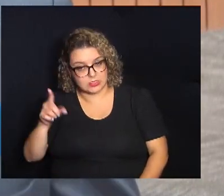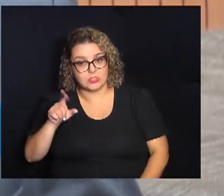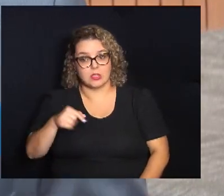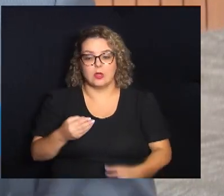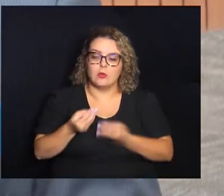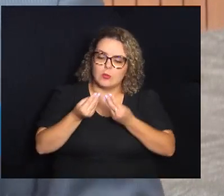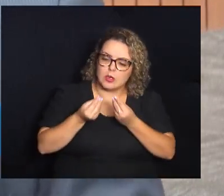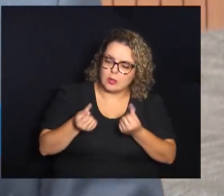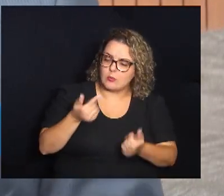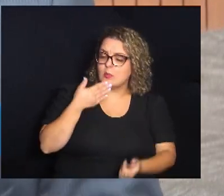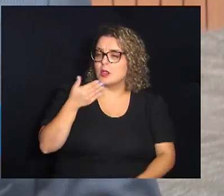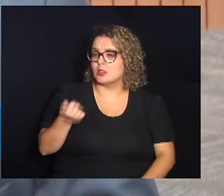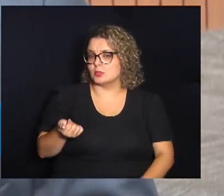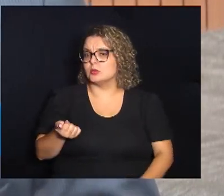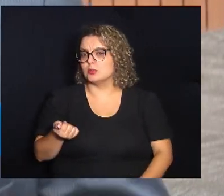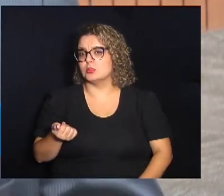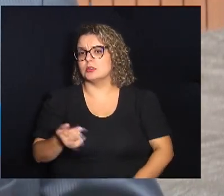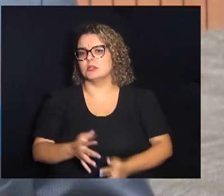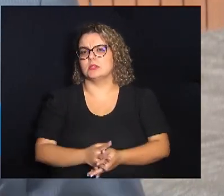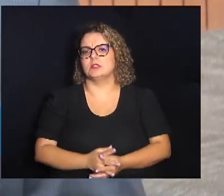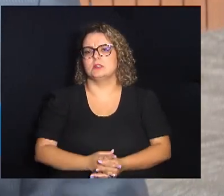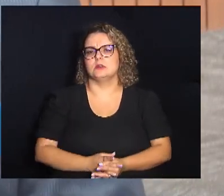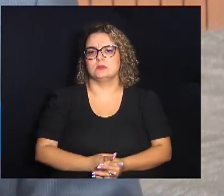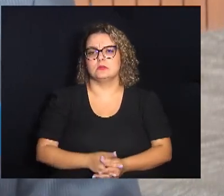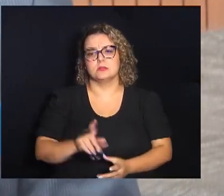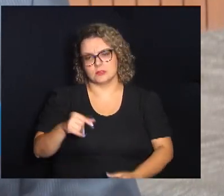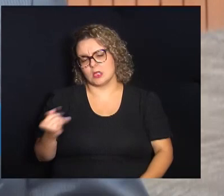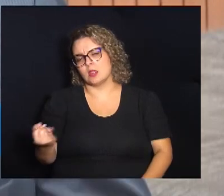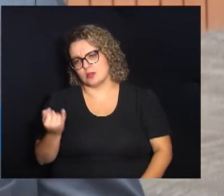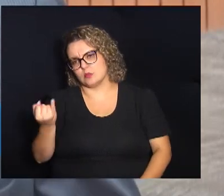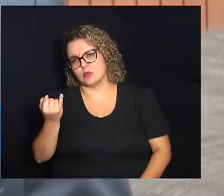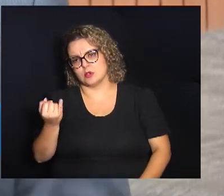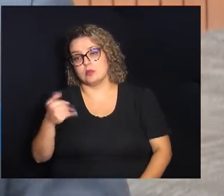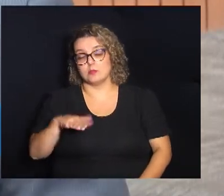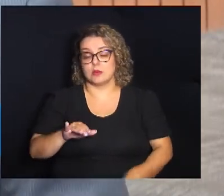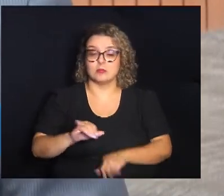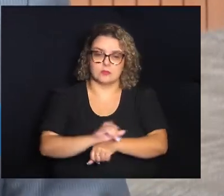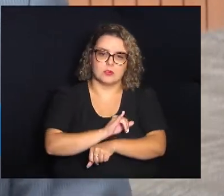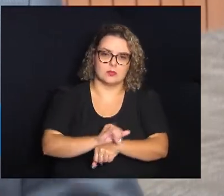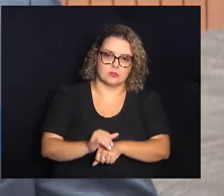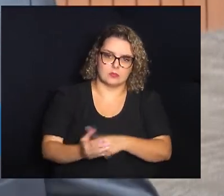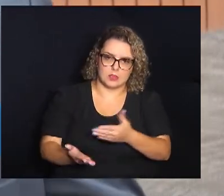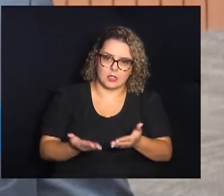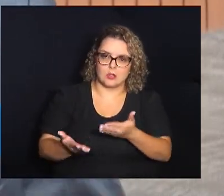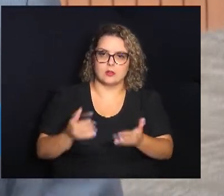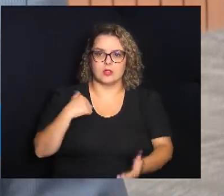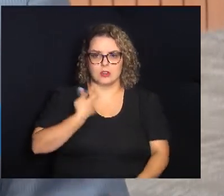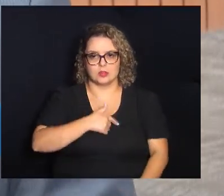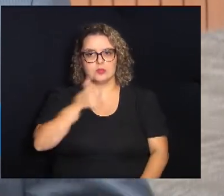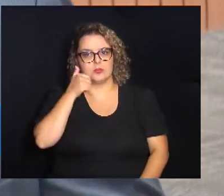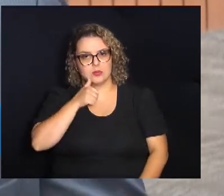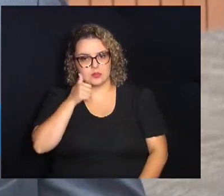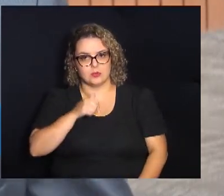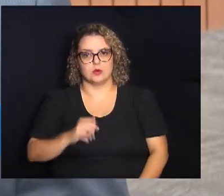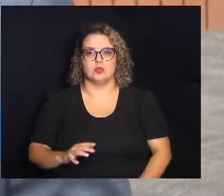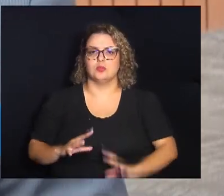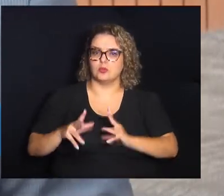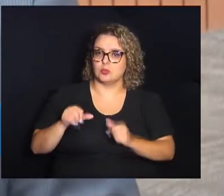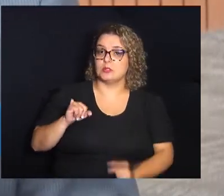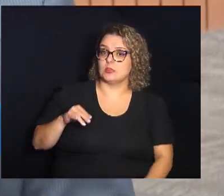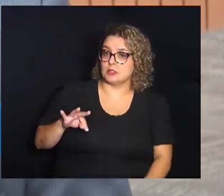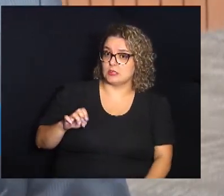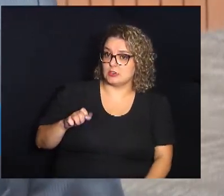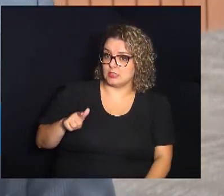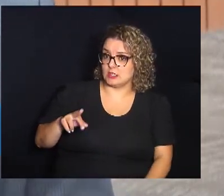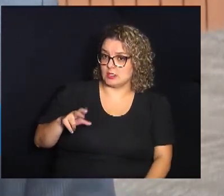aprimoramento daquilo que é importante, mais um instrumento para a gente preservar as nossas mulheres, preservar a integridade, não só física